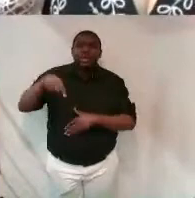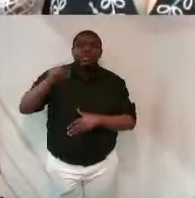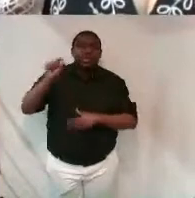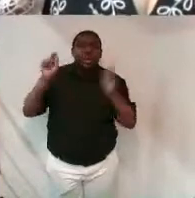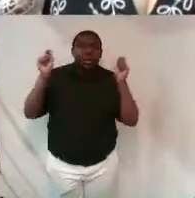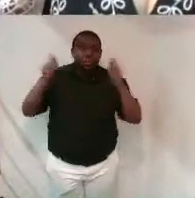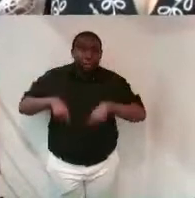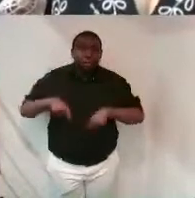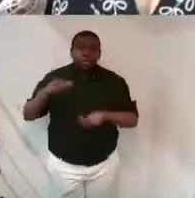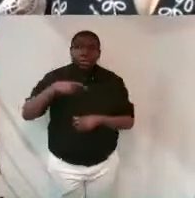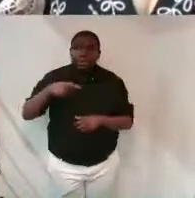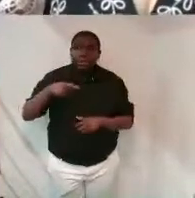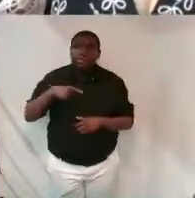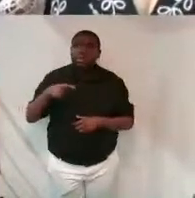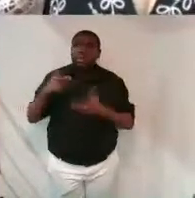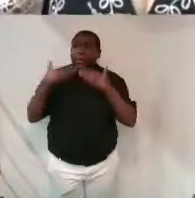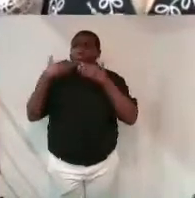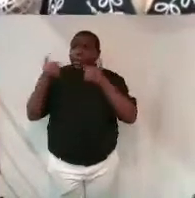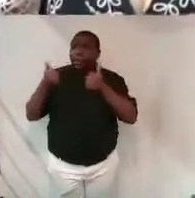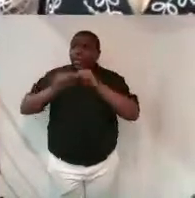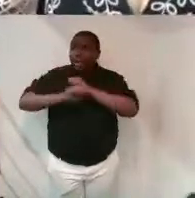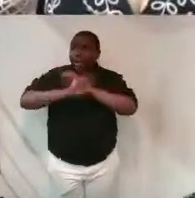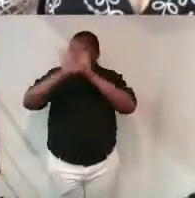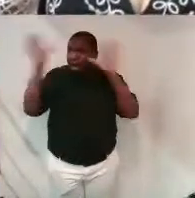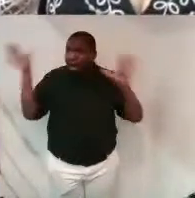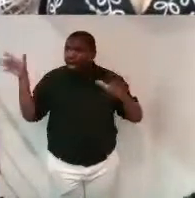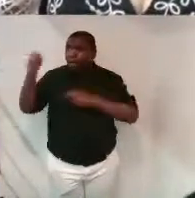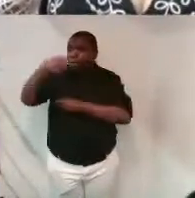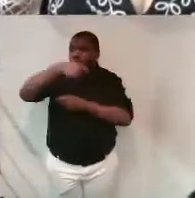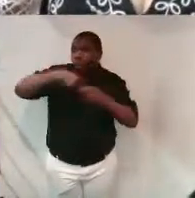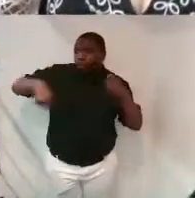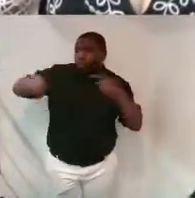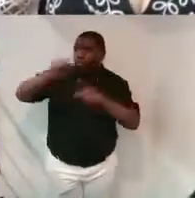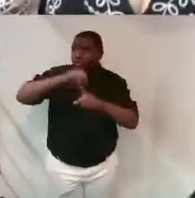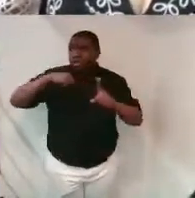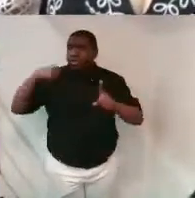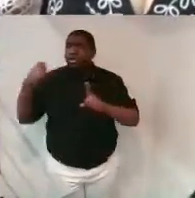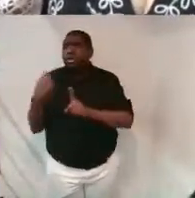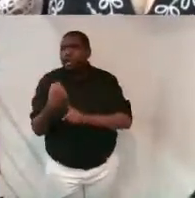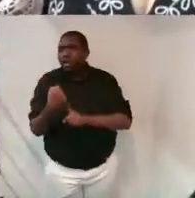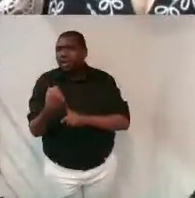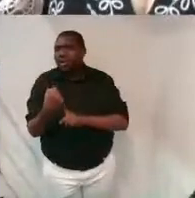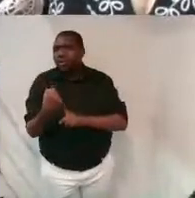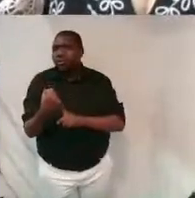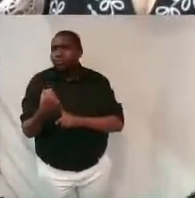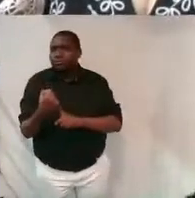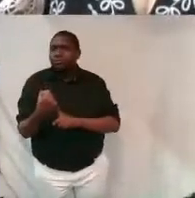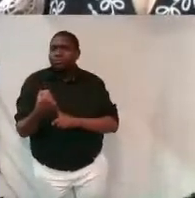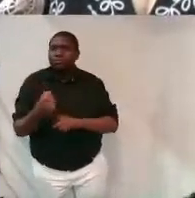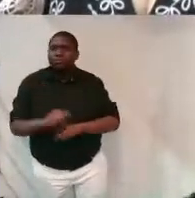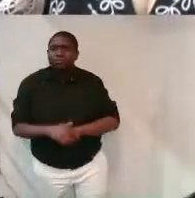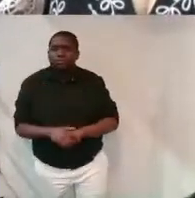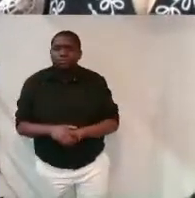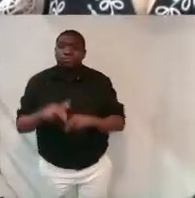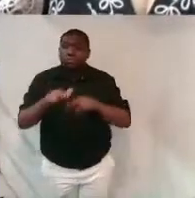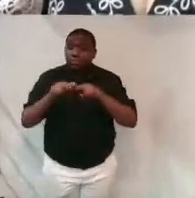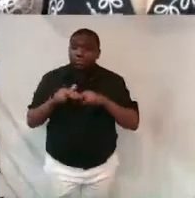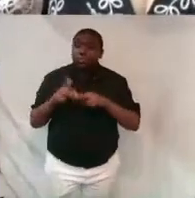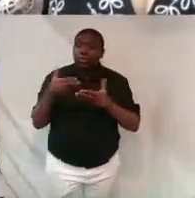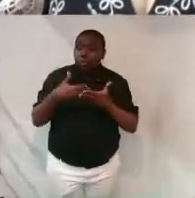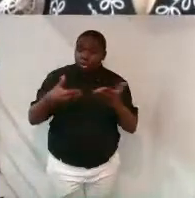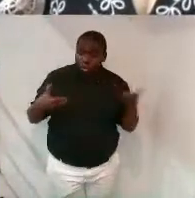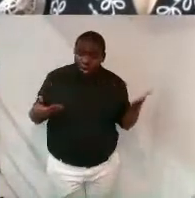possibilitará trazer maior transparência, maior controle social, justamente em relação a esses